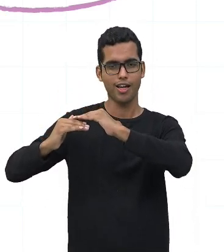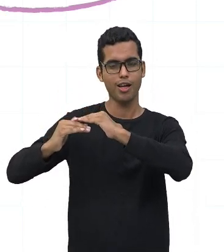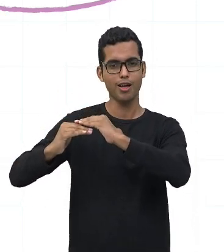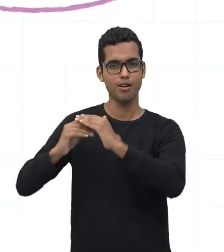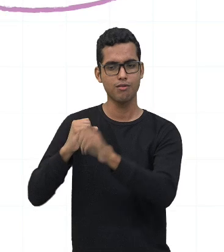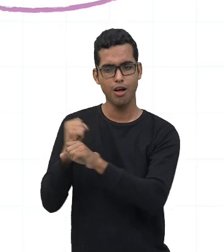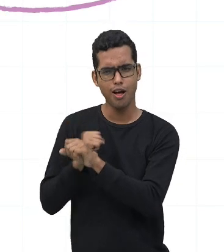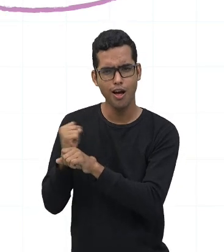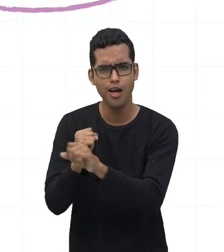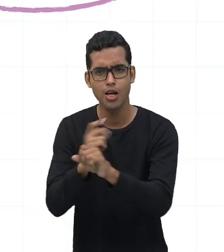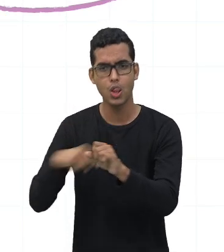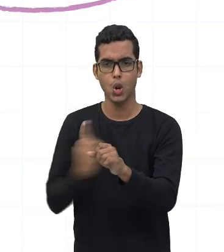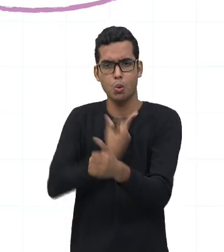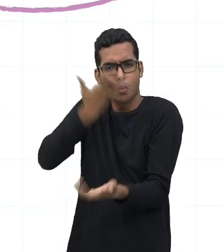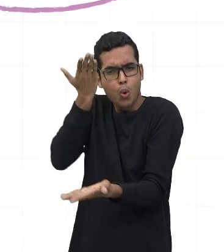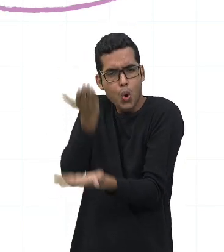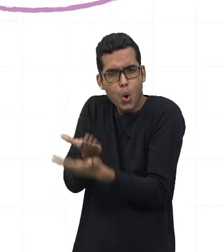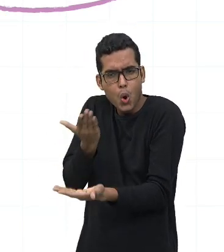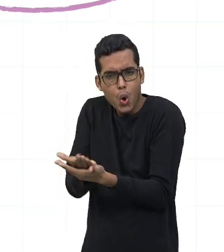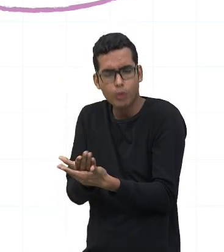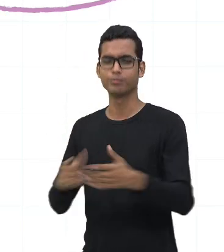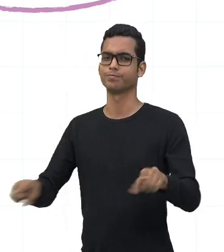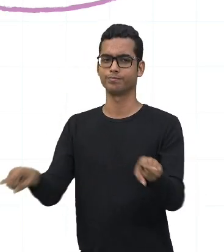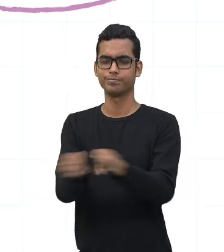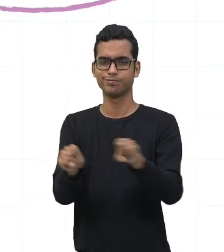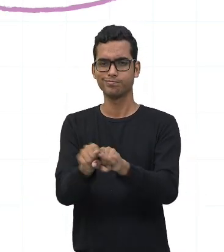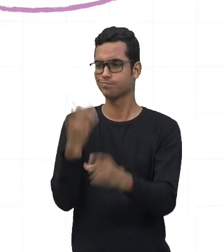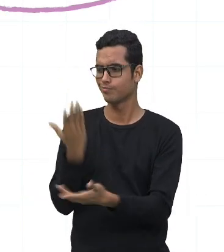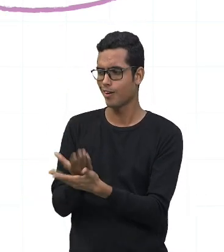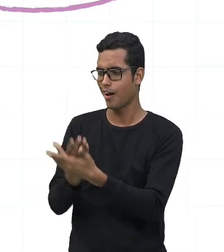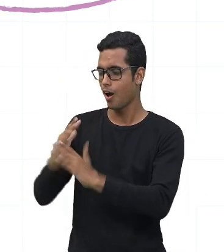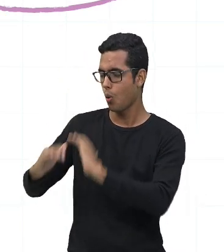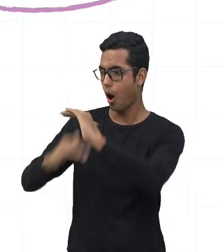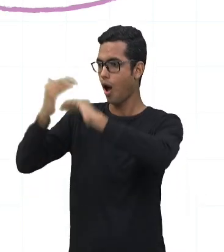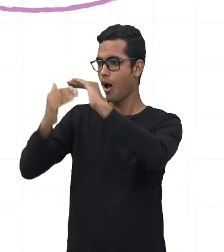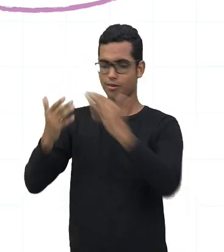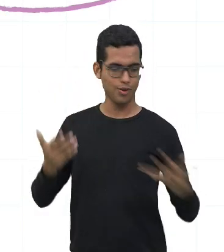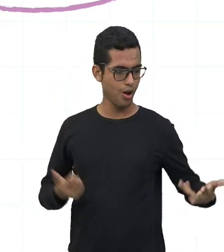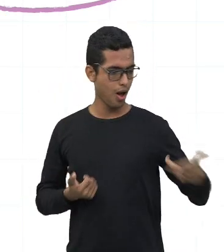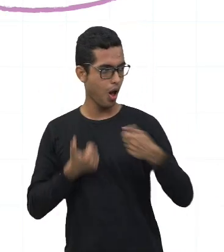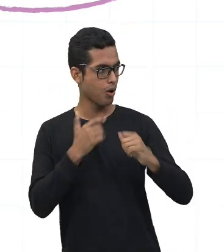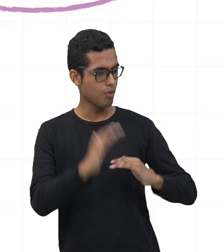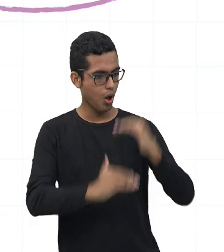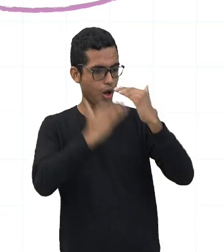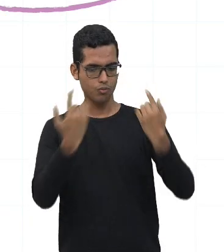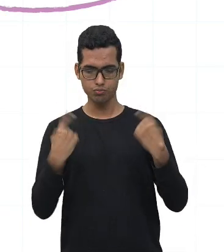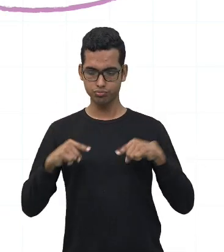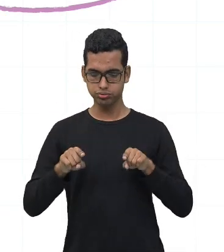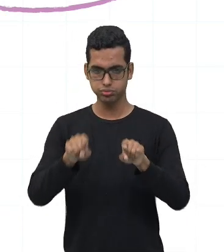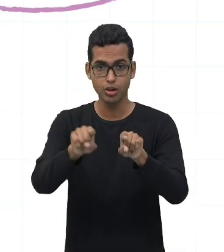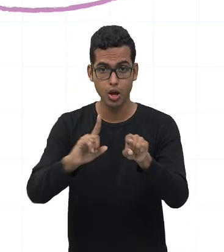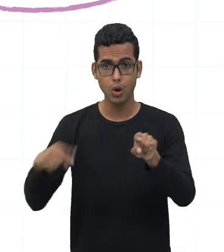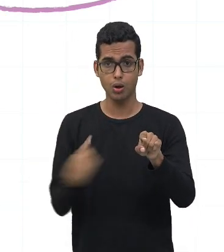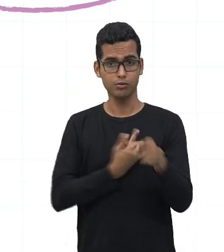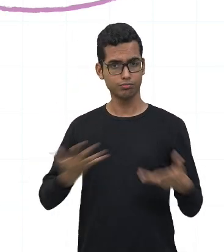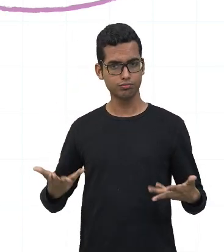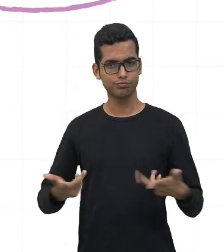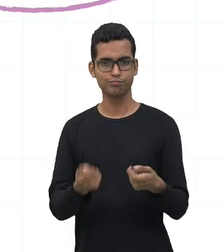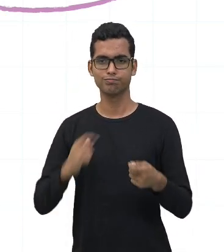que nós estudamos. E estudando e desenvolvendo essas habilidades, nós vamos nos qualificando